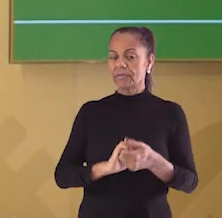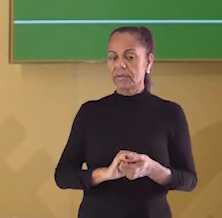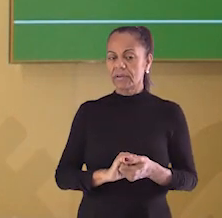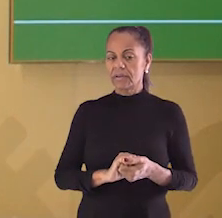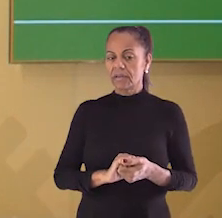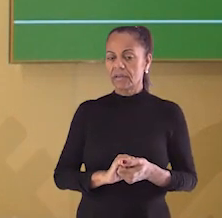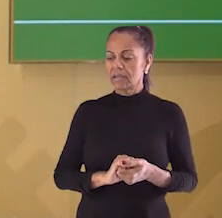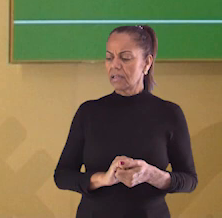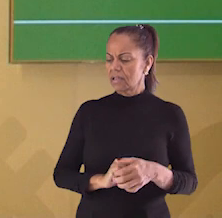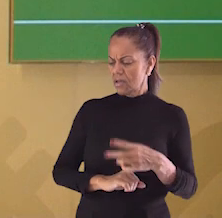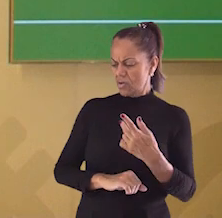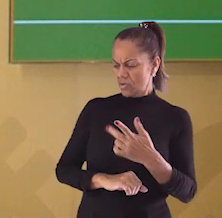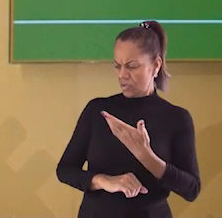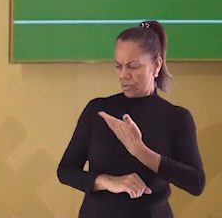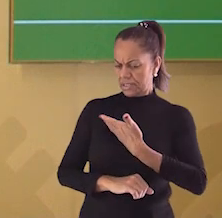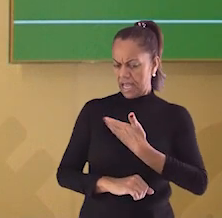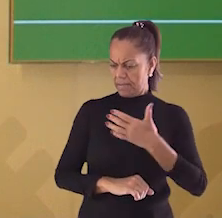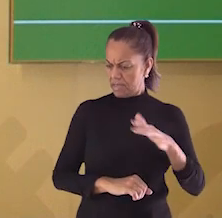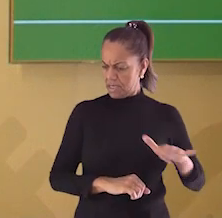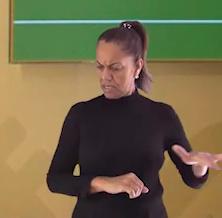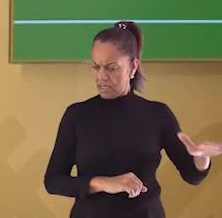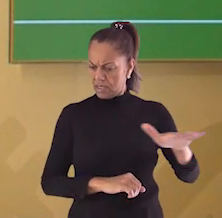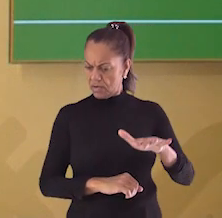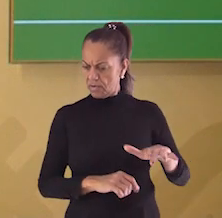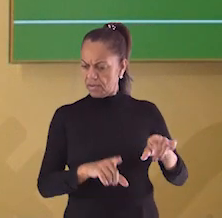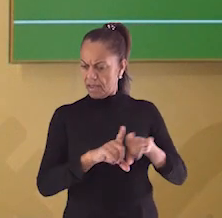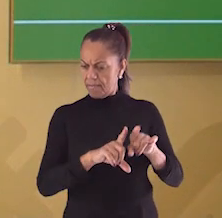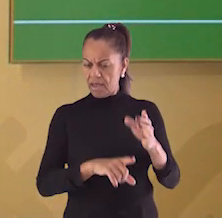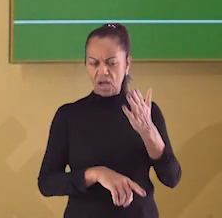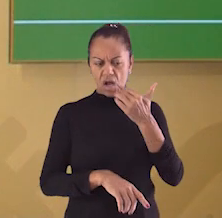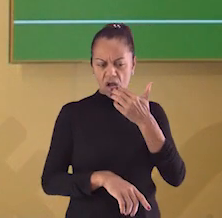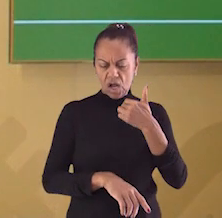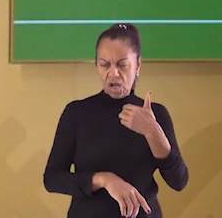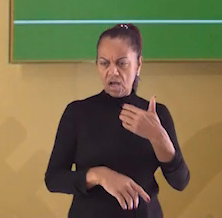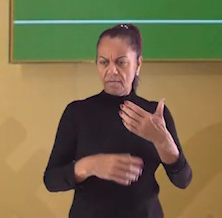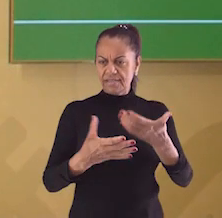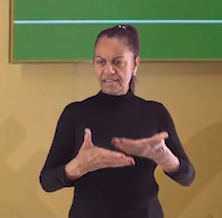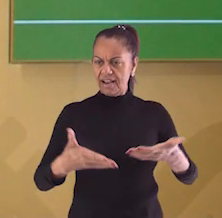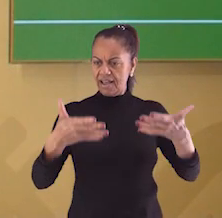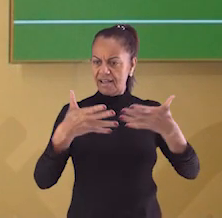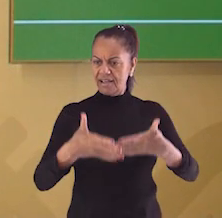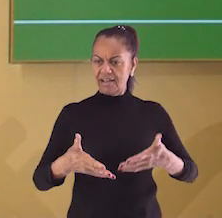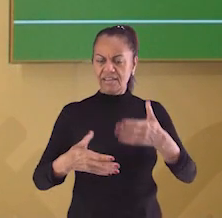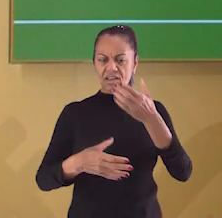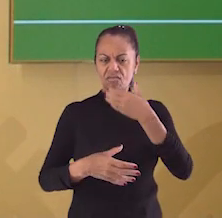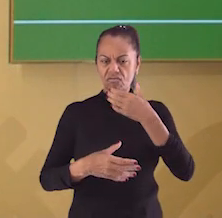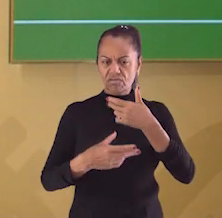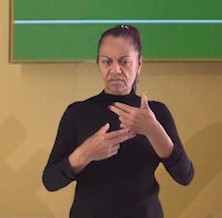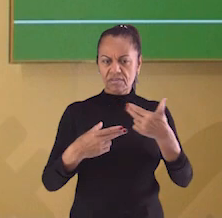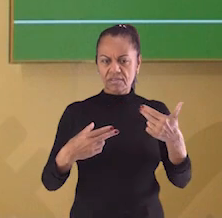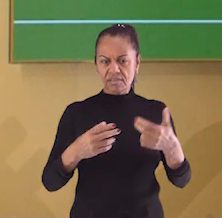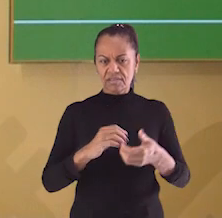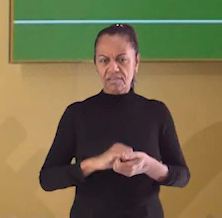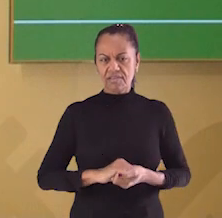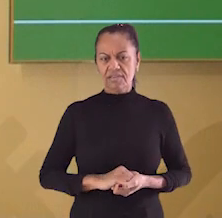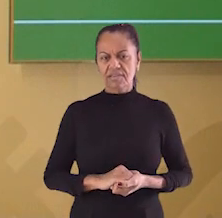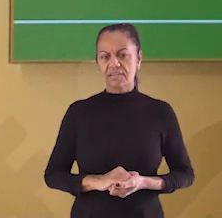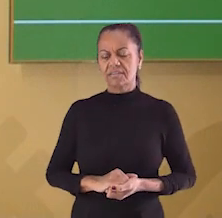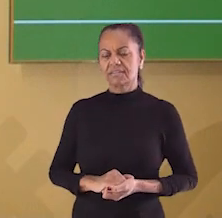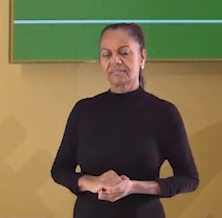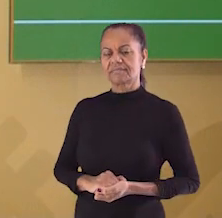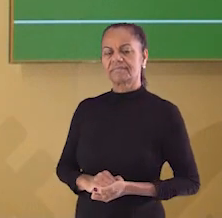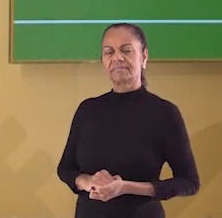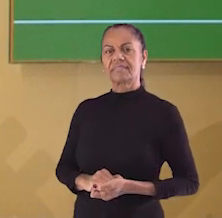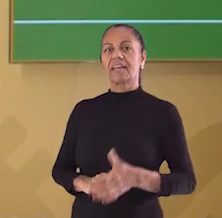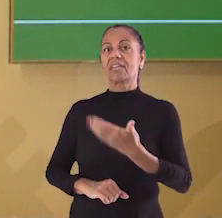eu vou perguntar de novo, né? Com seus coleguinhas também assim, eles curtem muito salada e fruta? Não. Um amiguinho